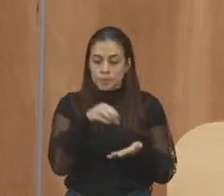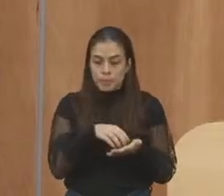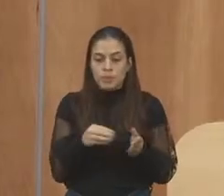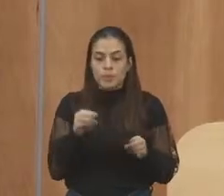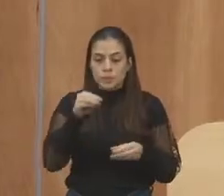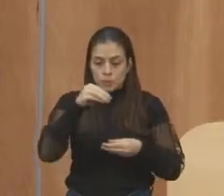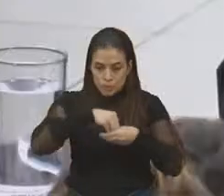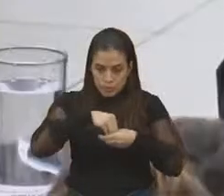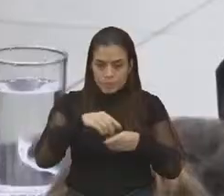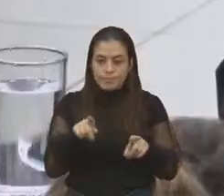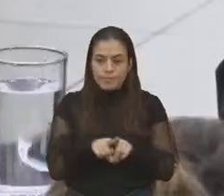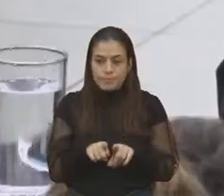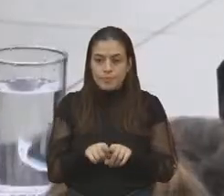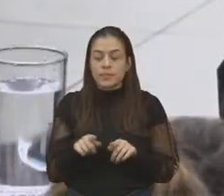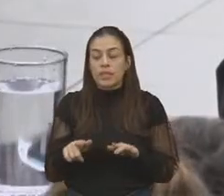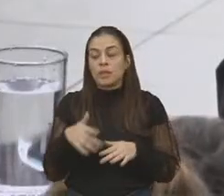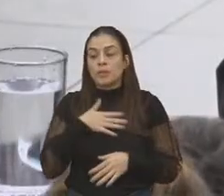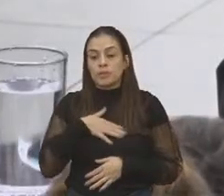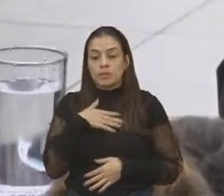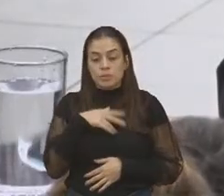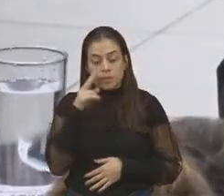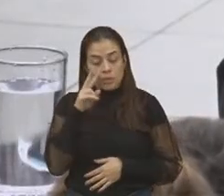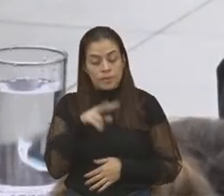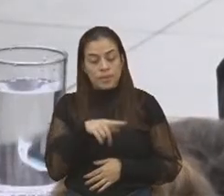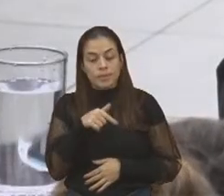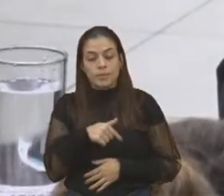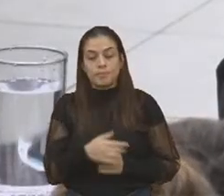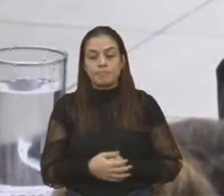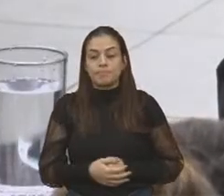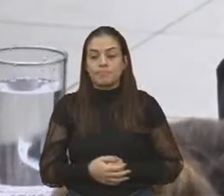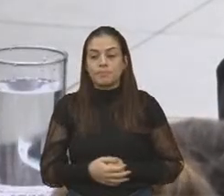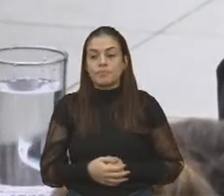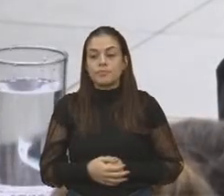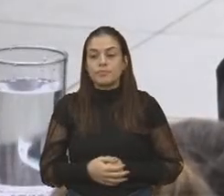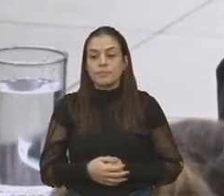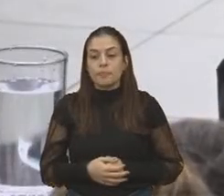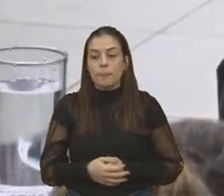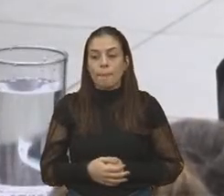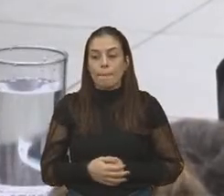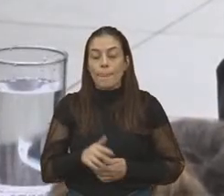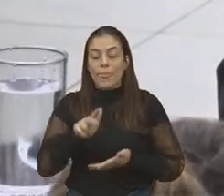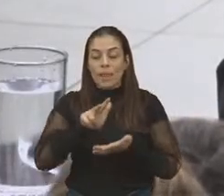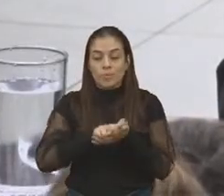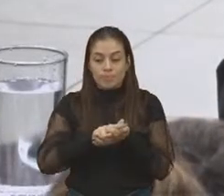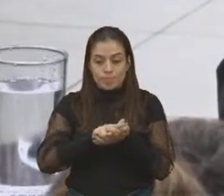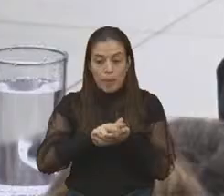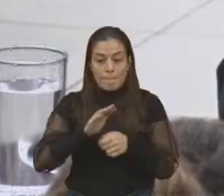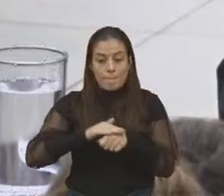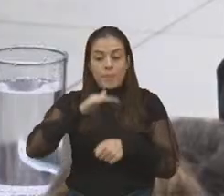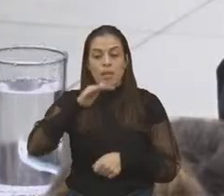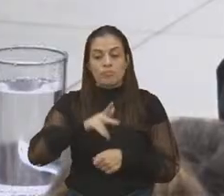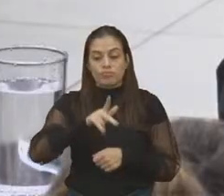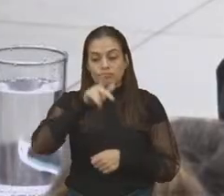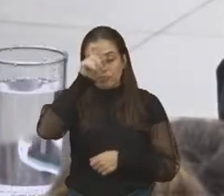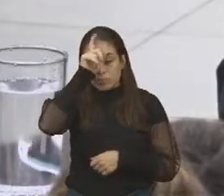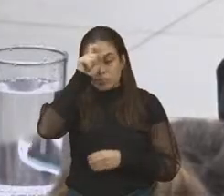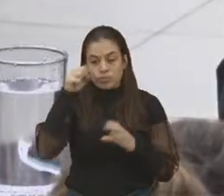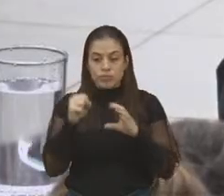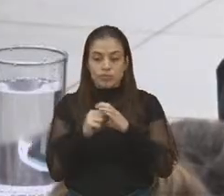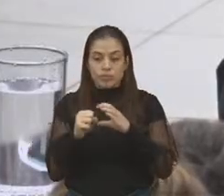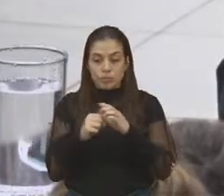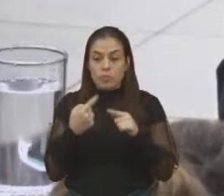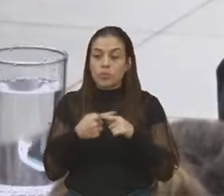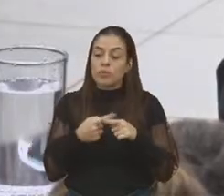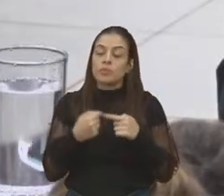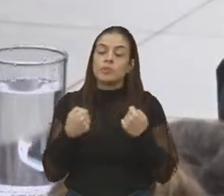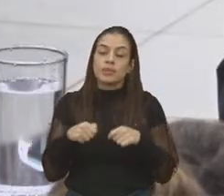Tá de forma Gostei genérica. também de ver aqui aumento de leito na Santa Casa, porque precisa